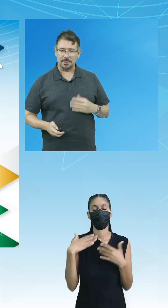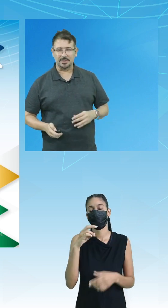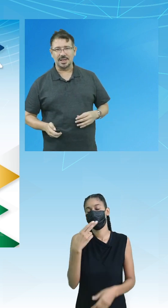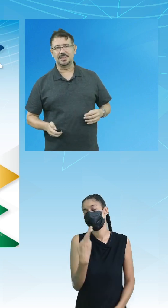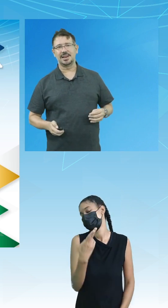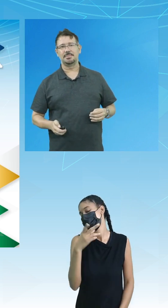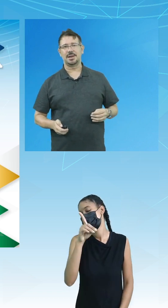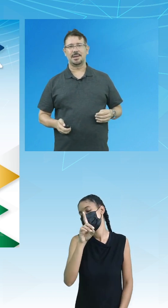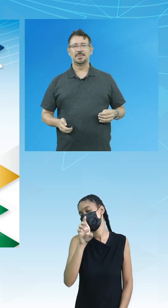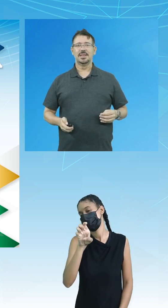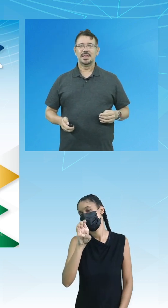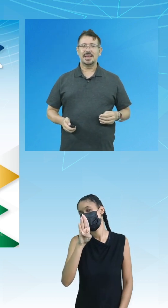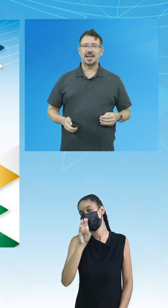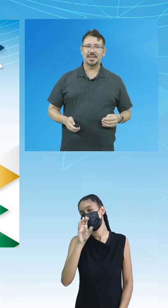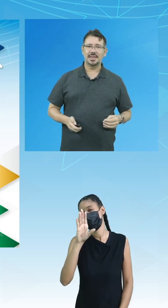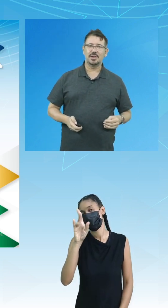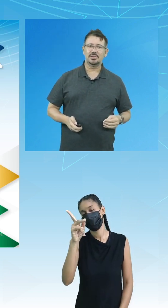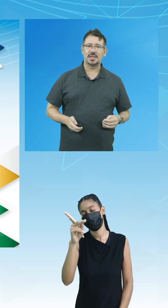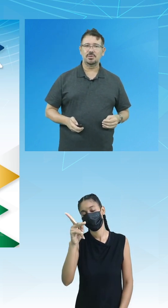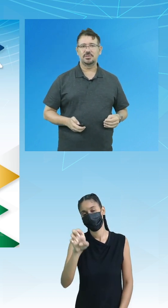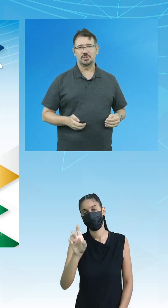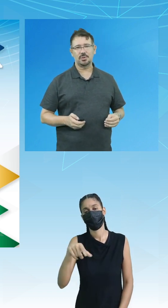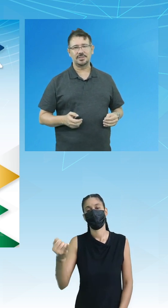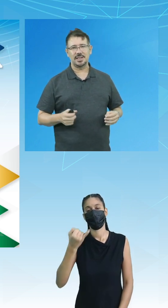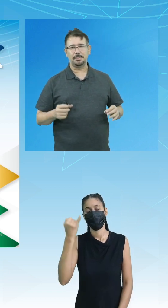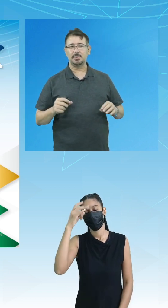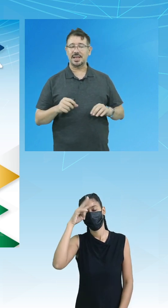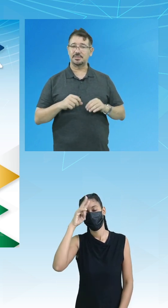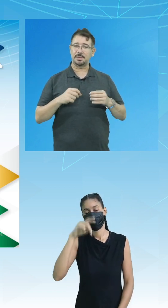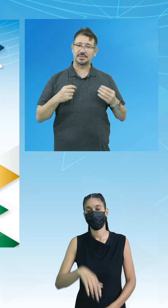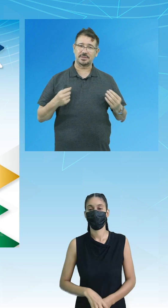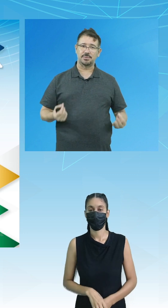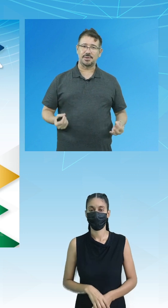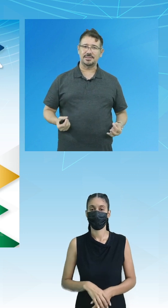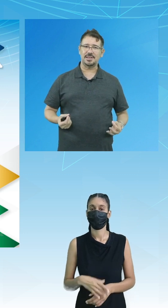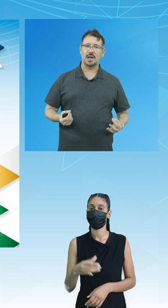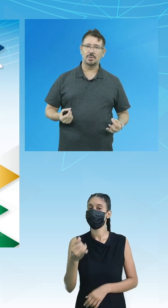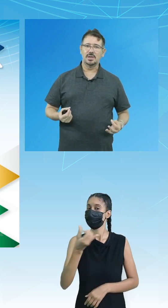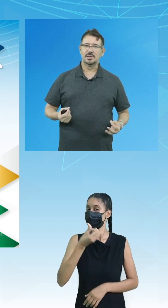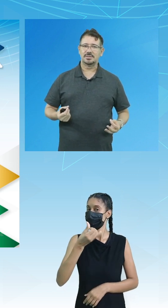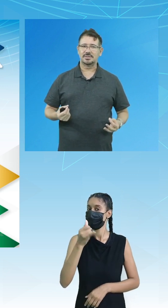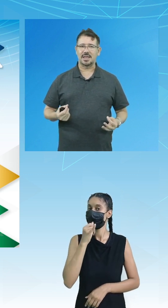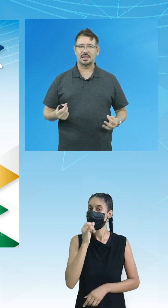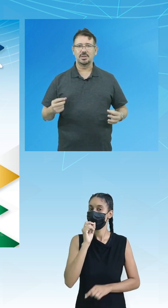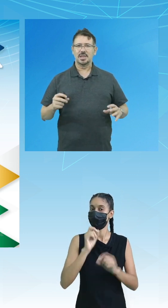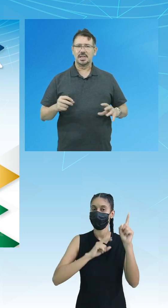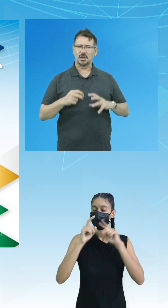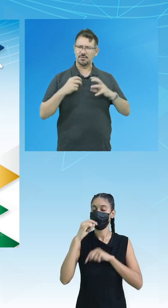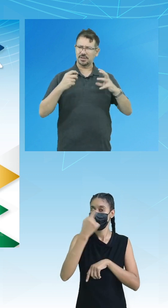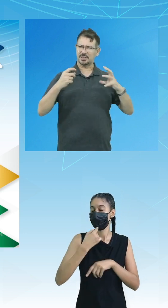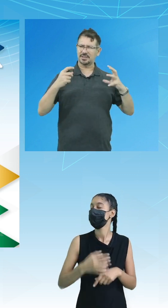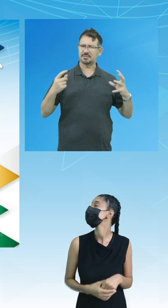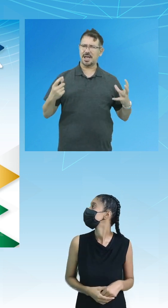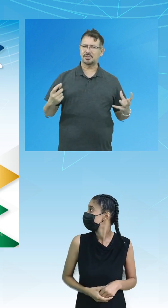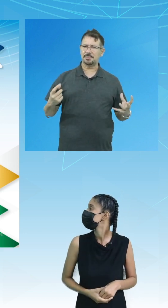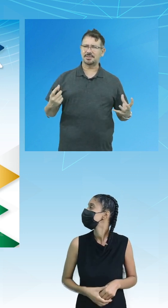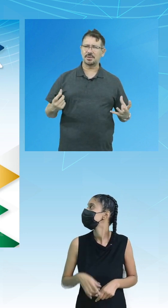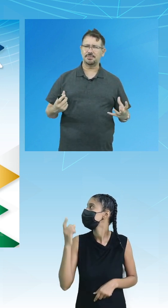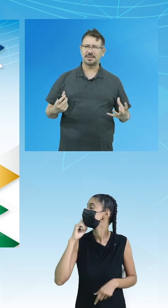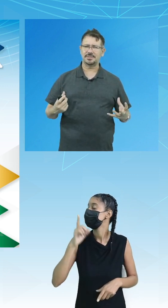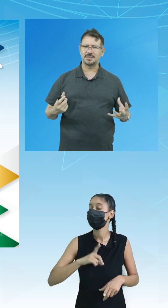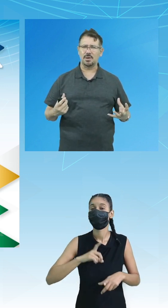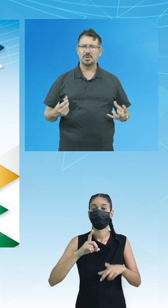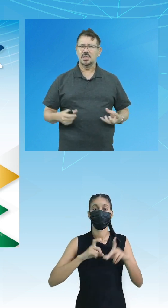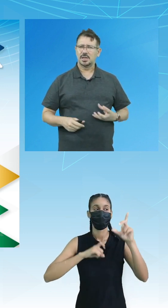então é importante lembrar. E aqui eu tenho o sexto exemplo da expressão facial, certo? Então, veja a